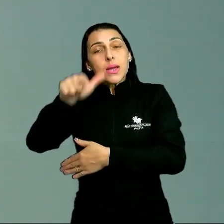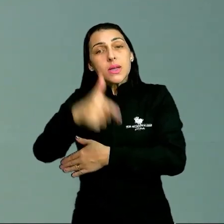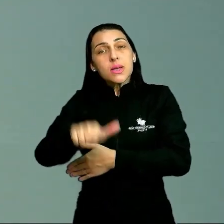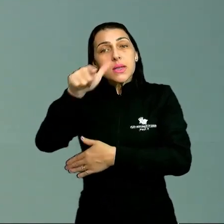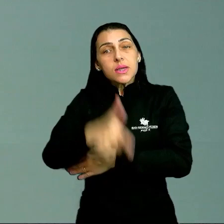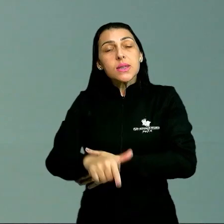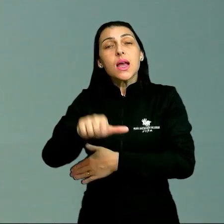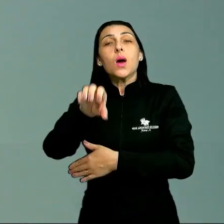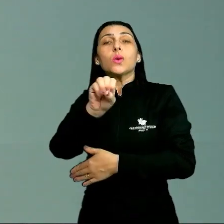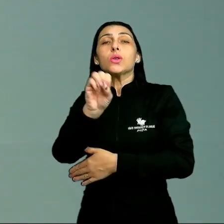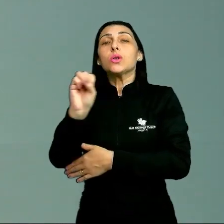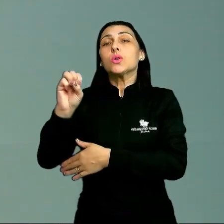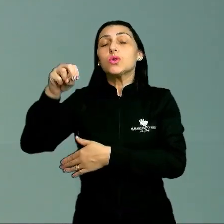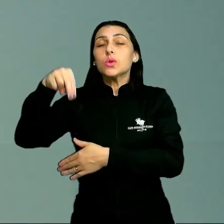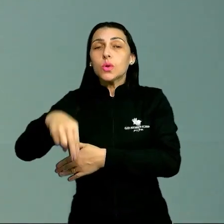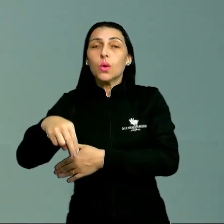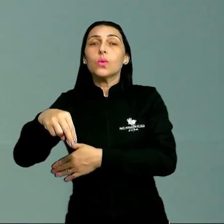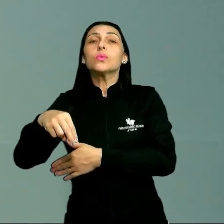sons consonantais,